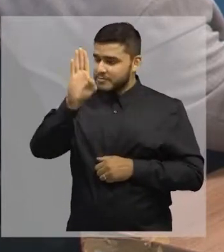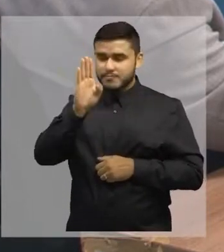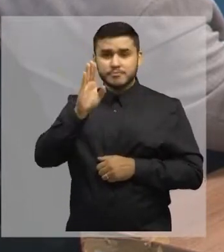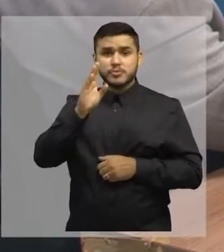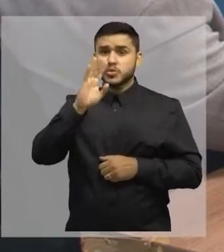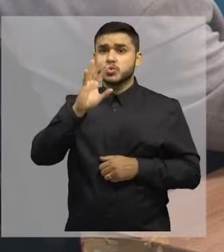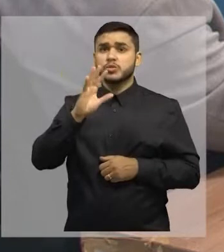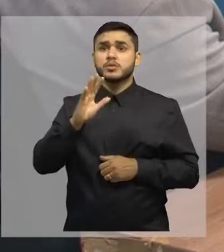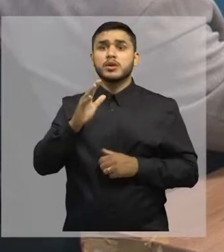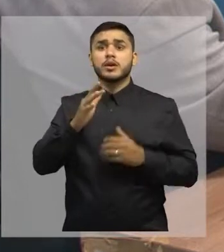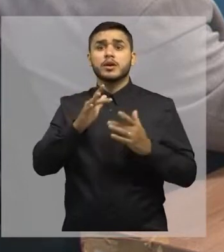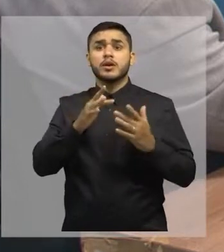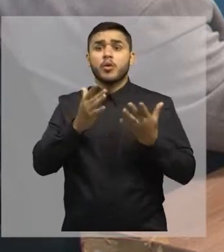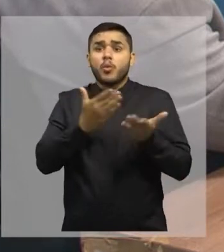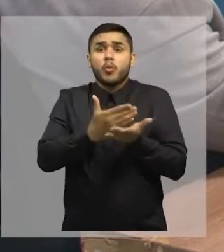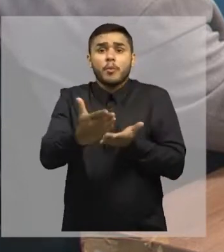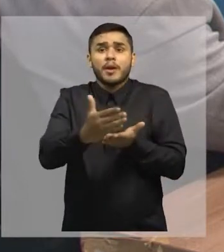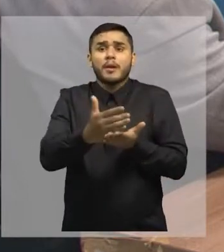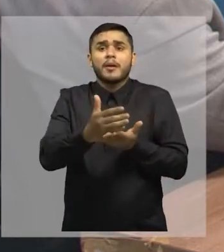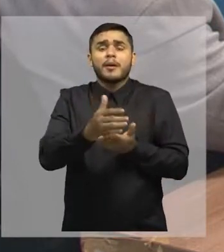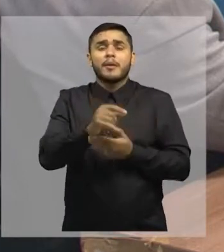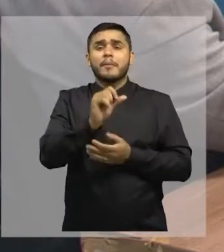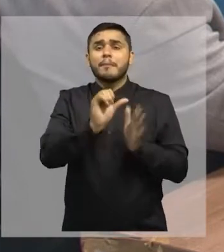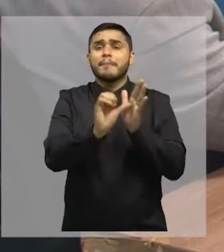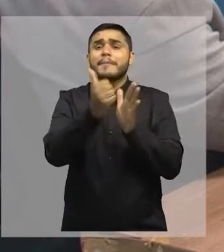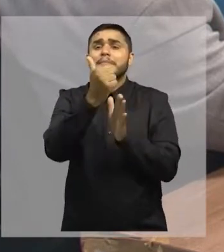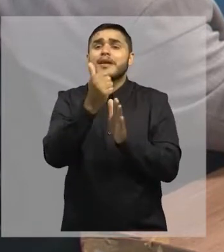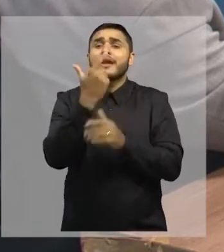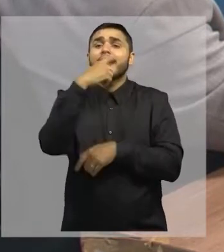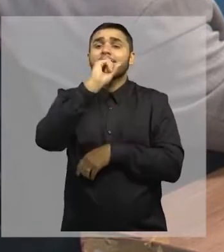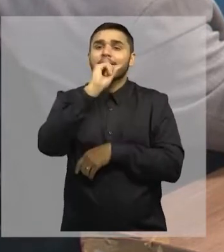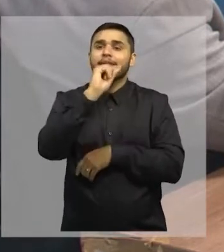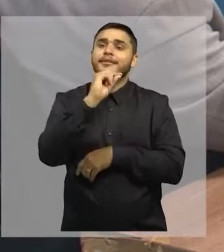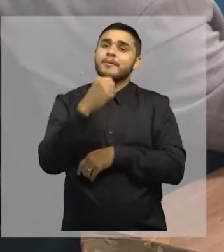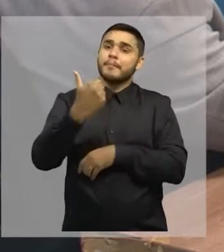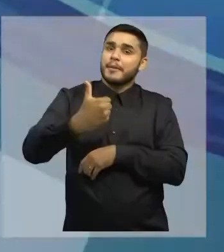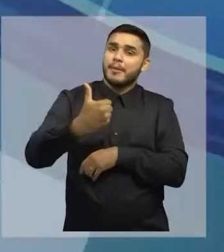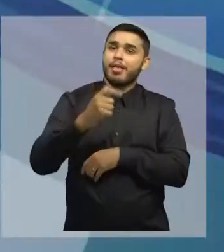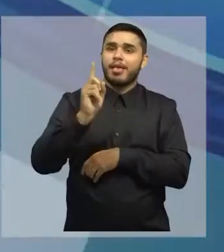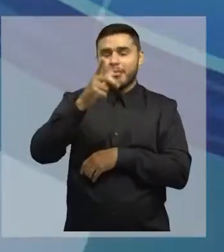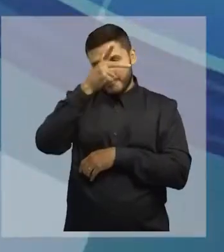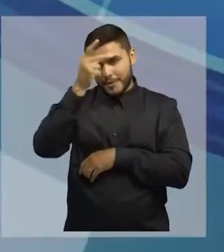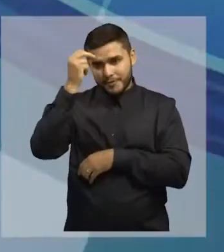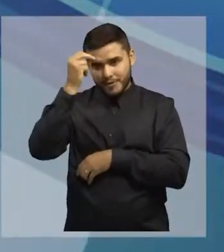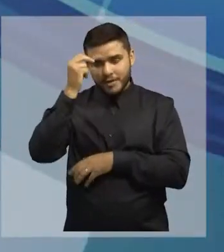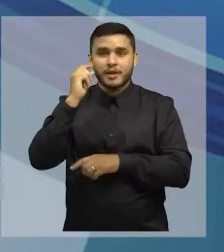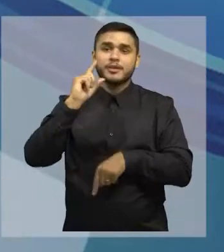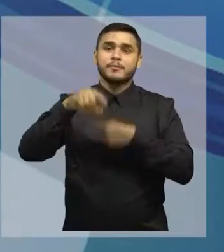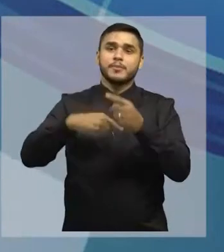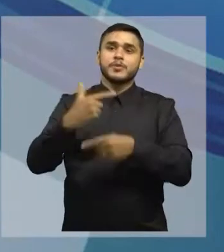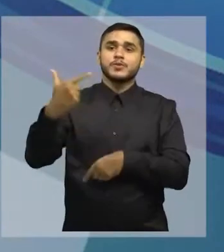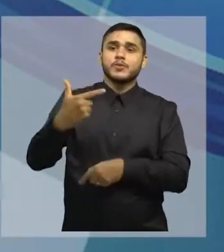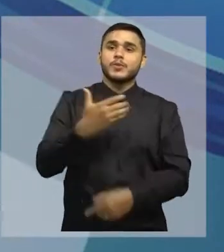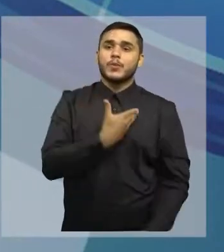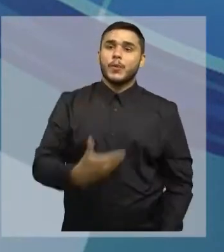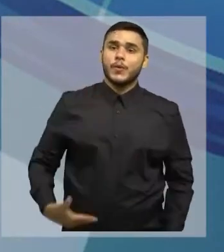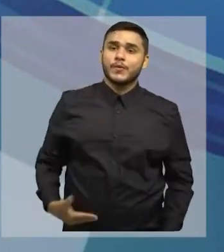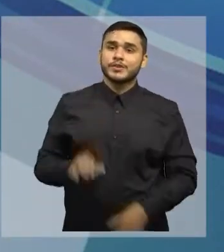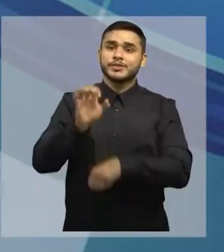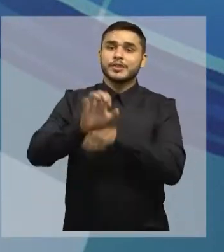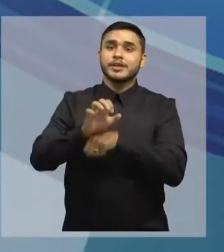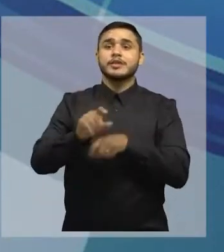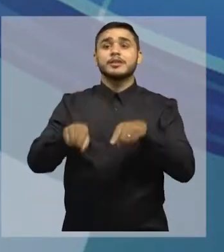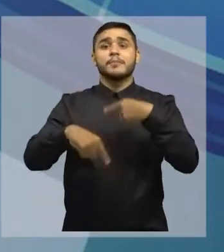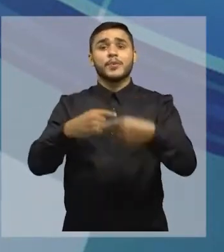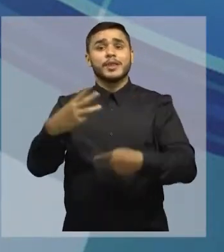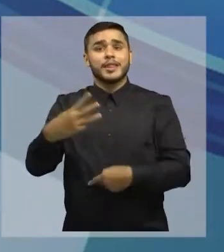está, digamos, a primeira instância de poder, a primeira relação entre a sociedade e o poder, está exatamente aqui no município. Eu